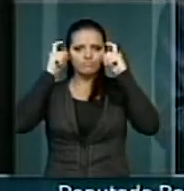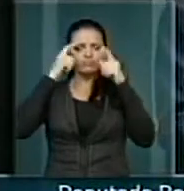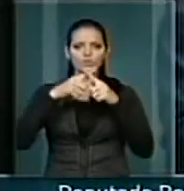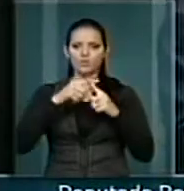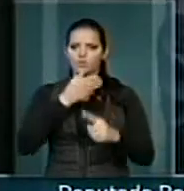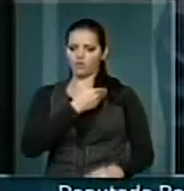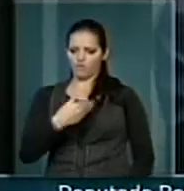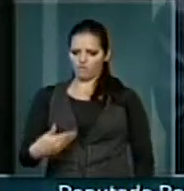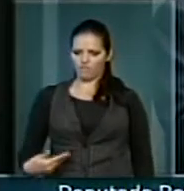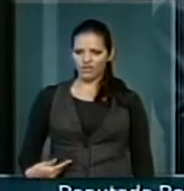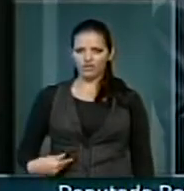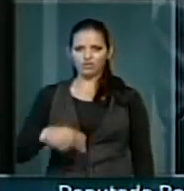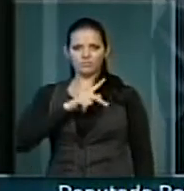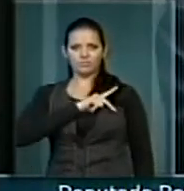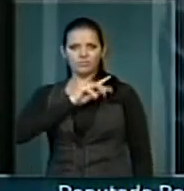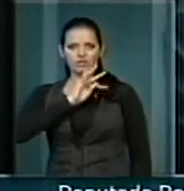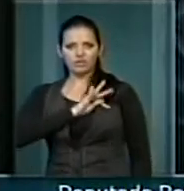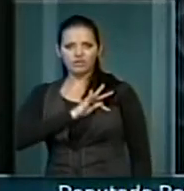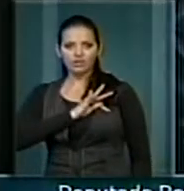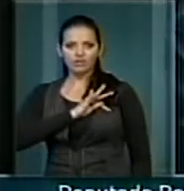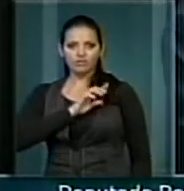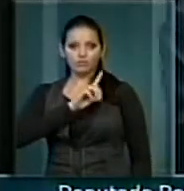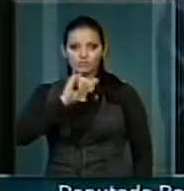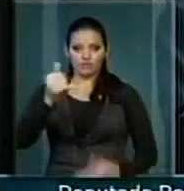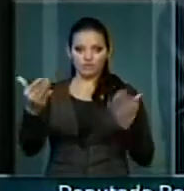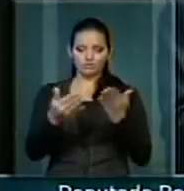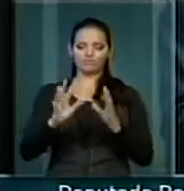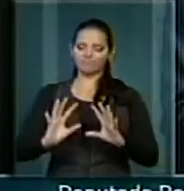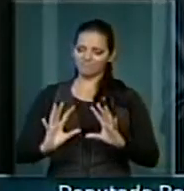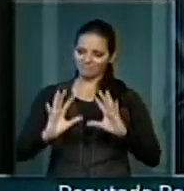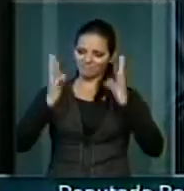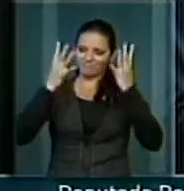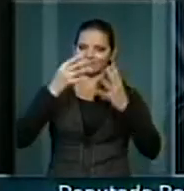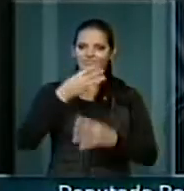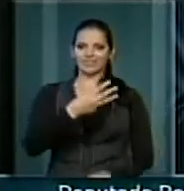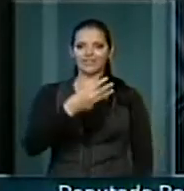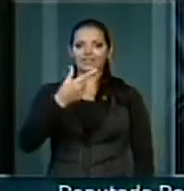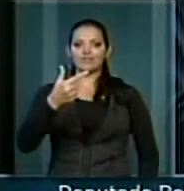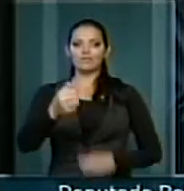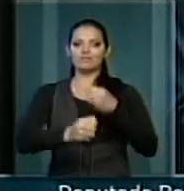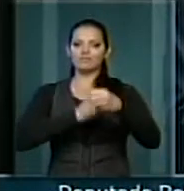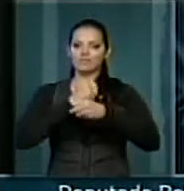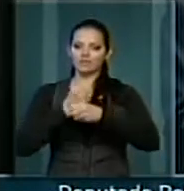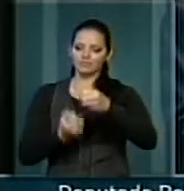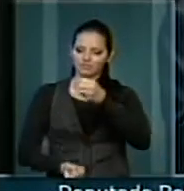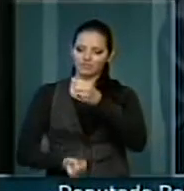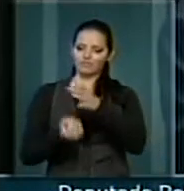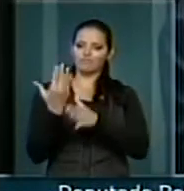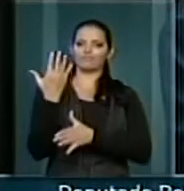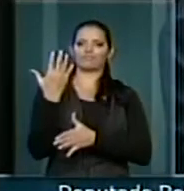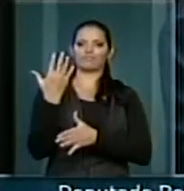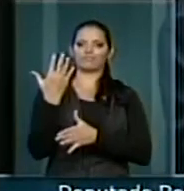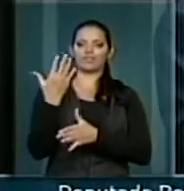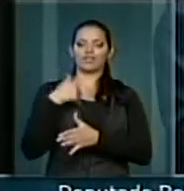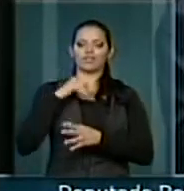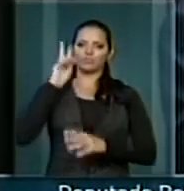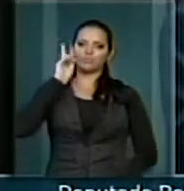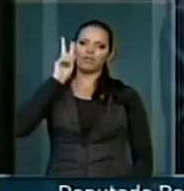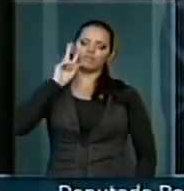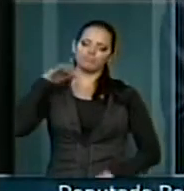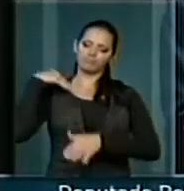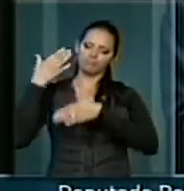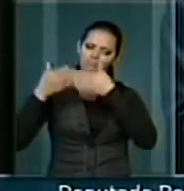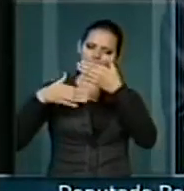dos Trabalhadores, que aliás, no dia de hoje comemora os seus 32 anos de fundação e de uma